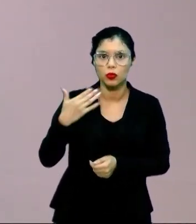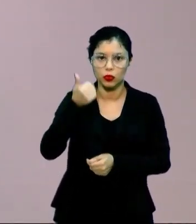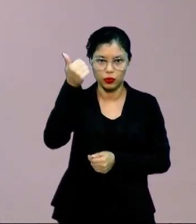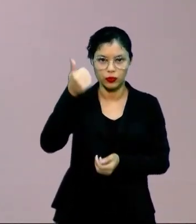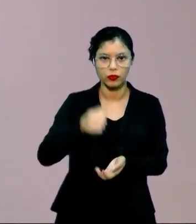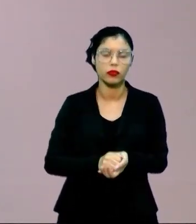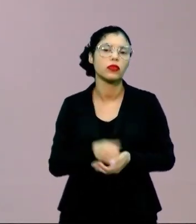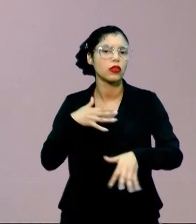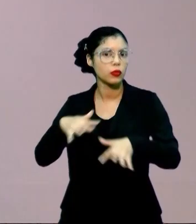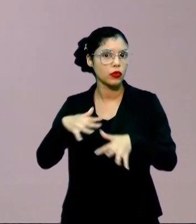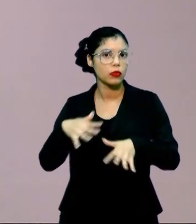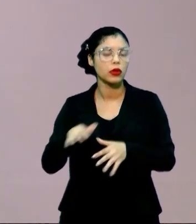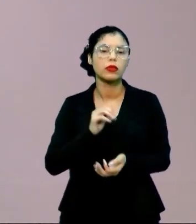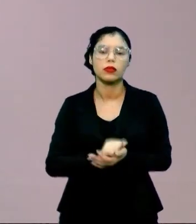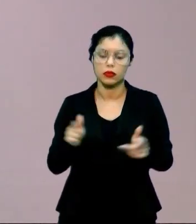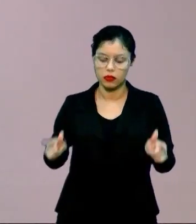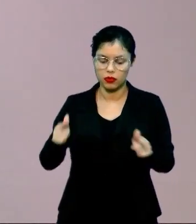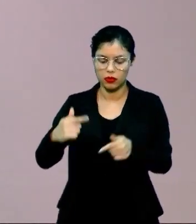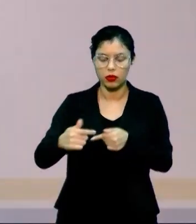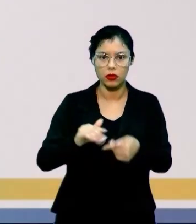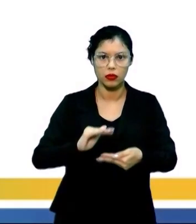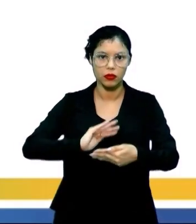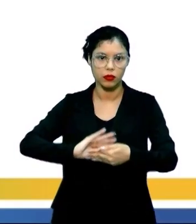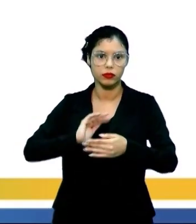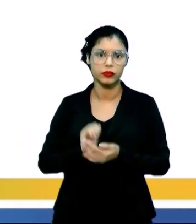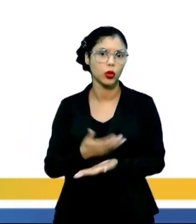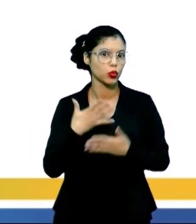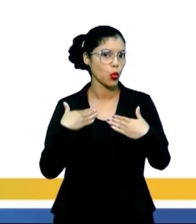sobre esse movimento das partículas e dos corpos.